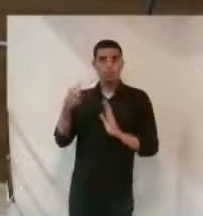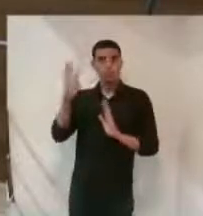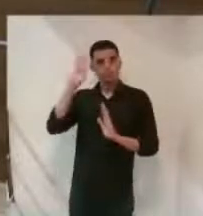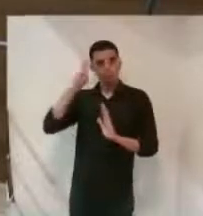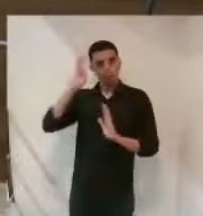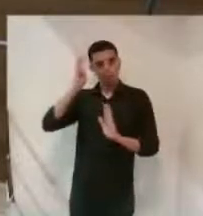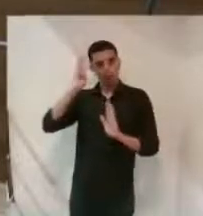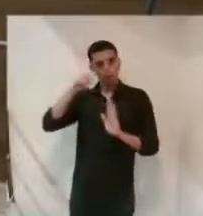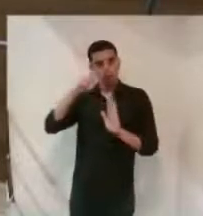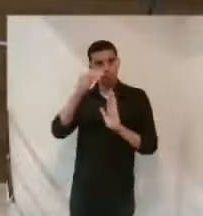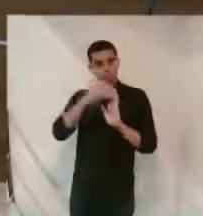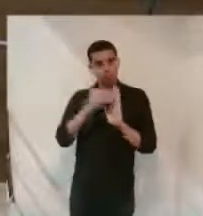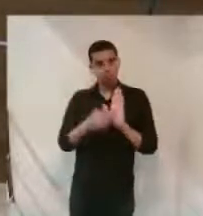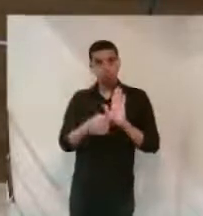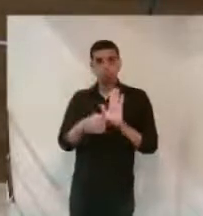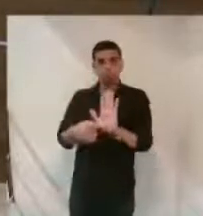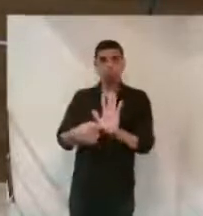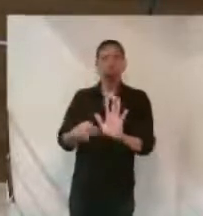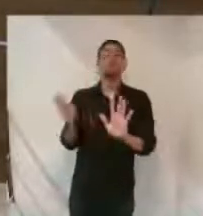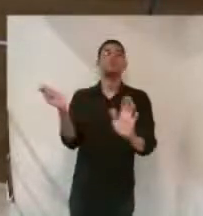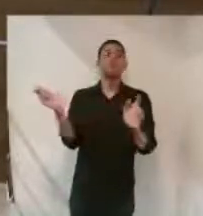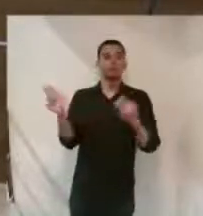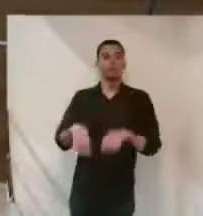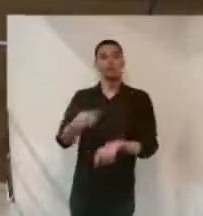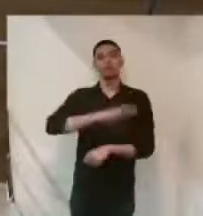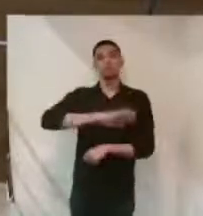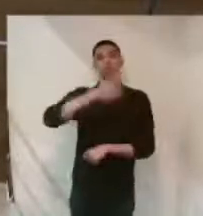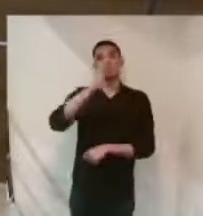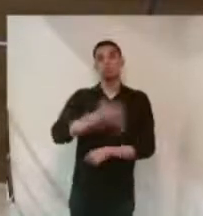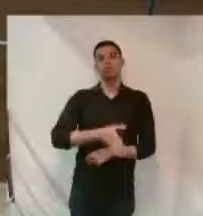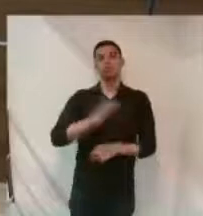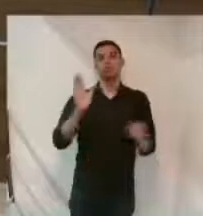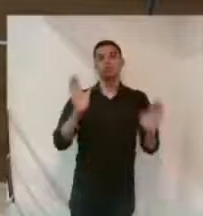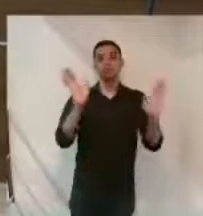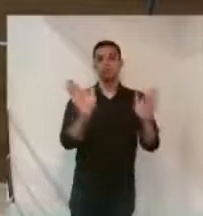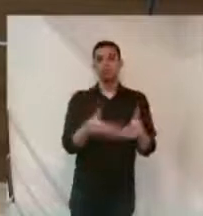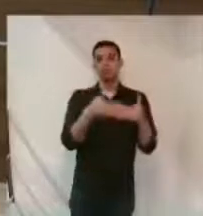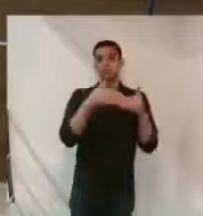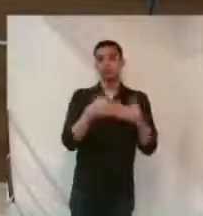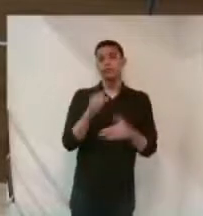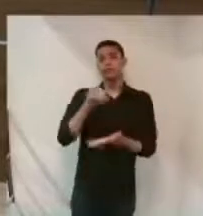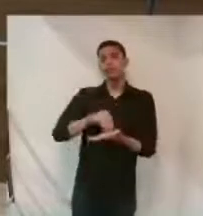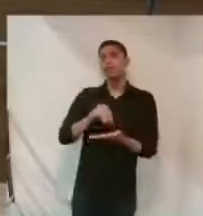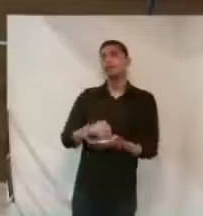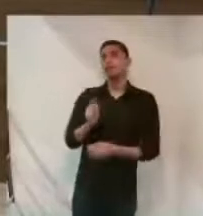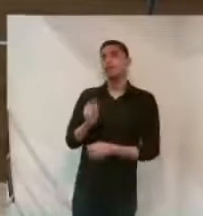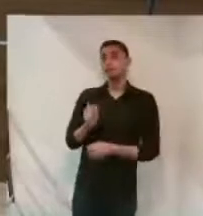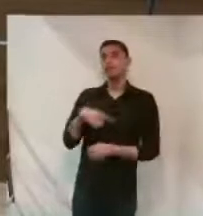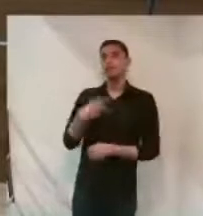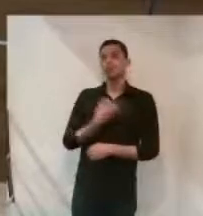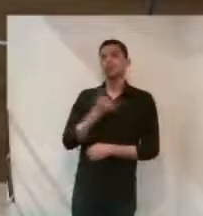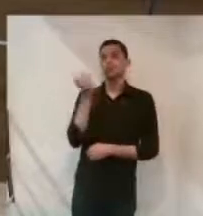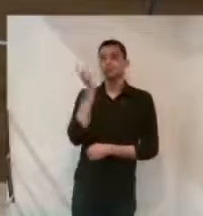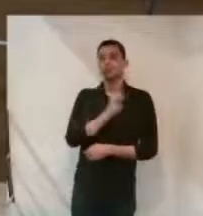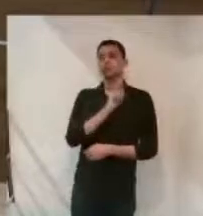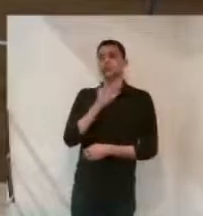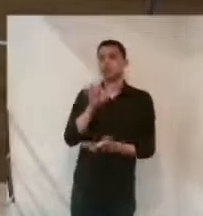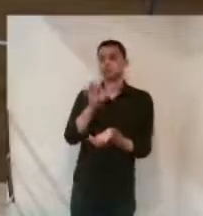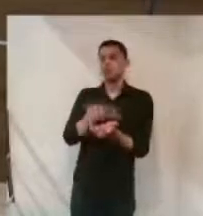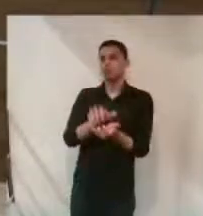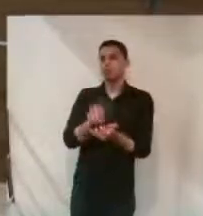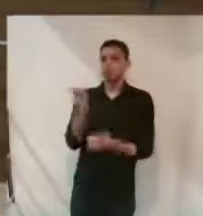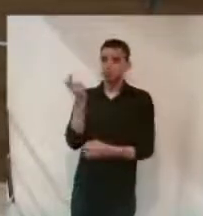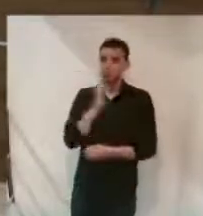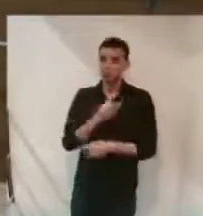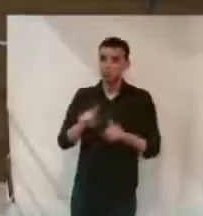lixões. Falta pouco, Pernambuco chegará a isso, mas isso não acaba. O fim, na verdade, é o começo.